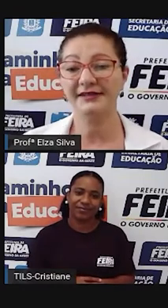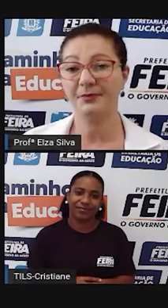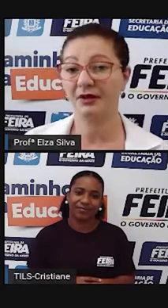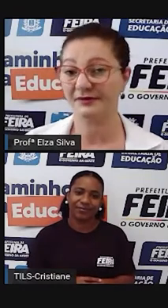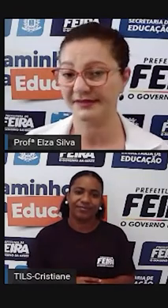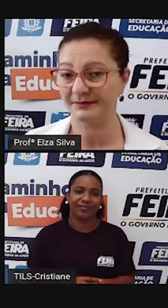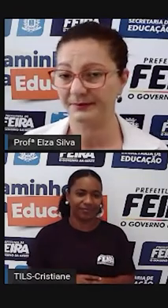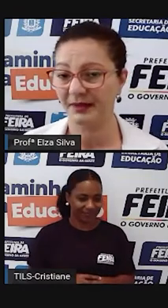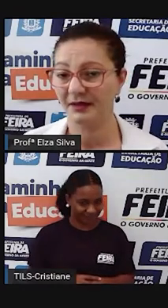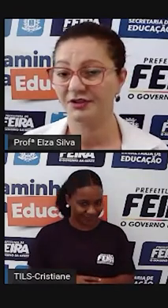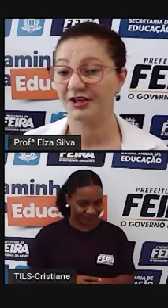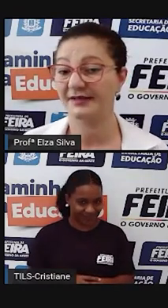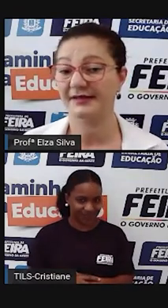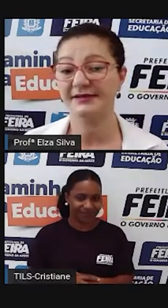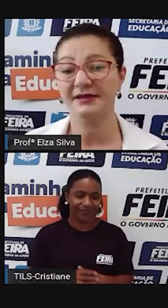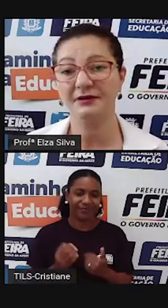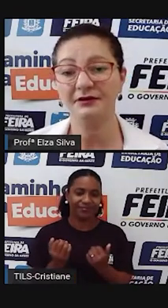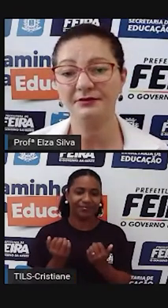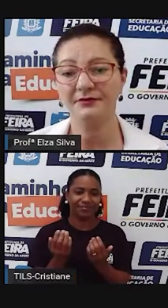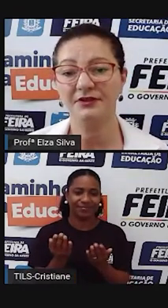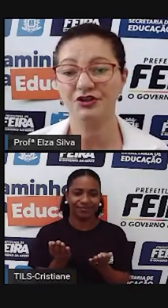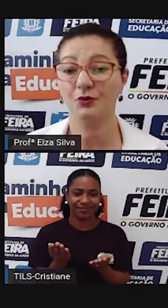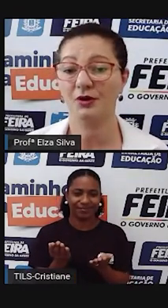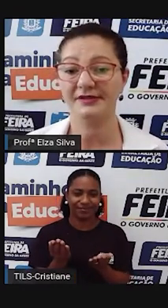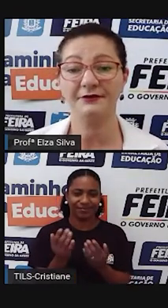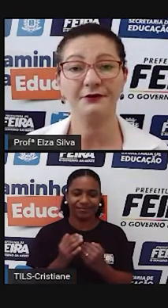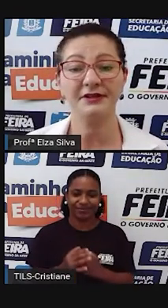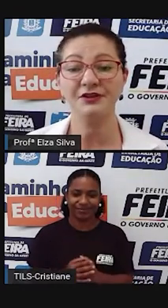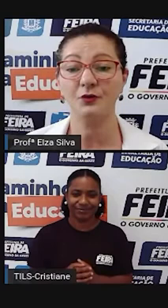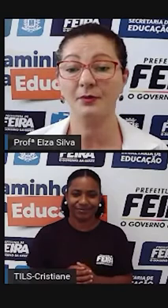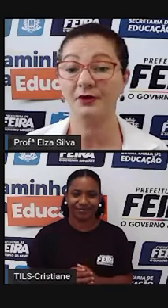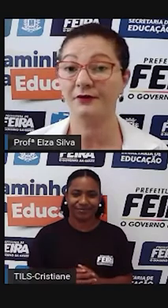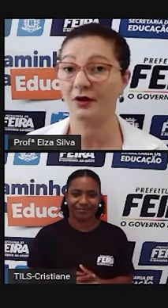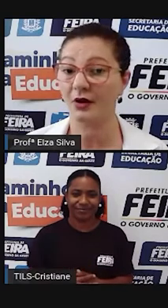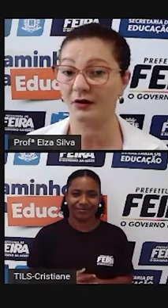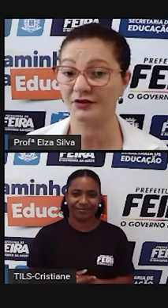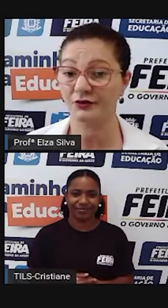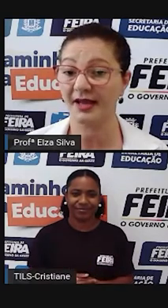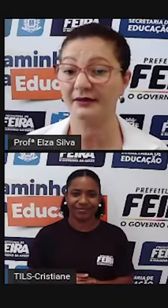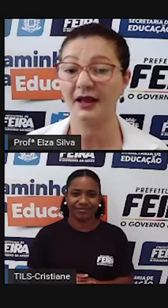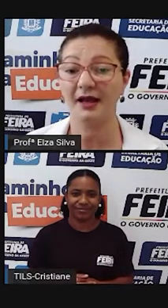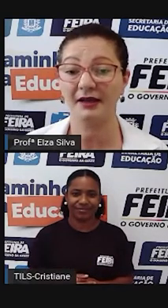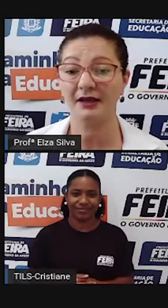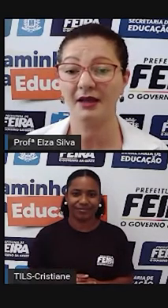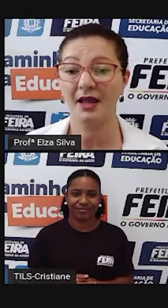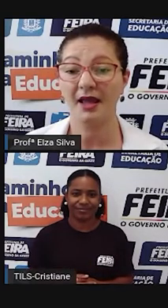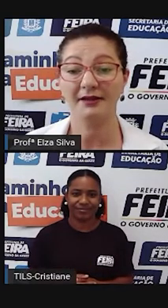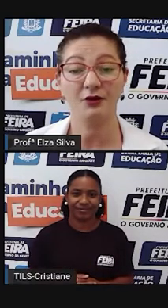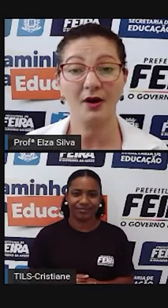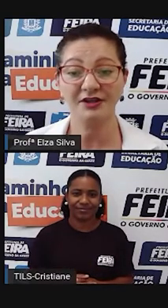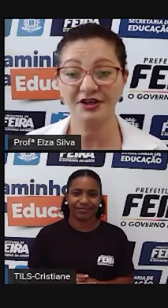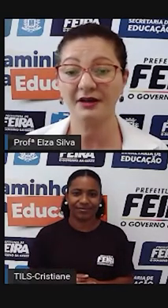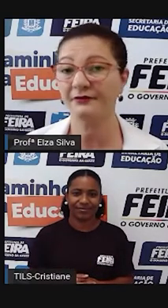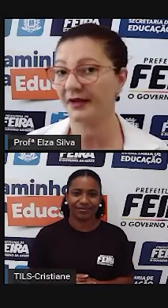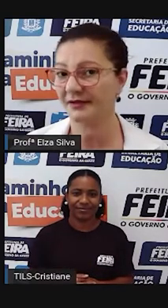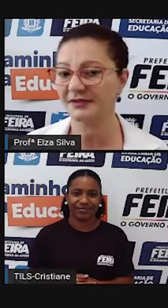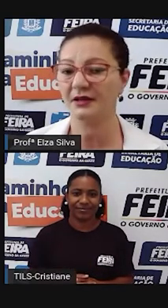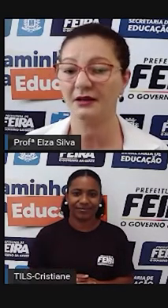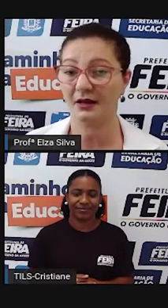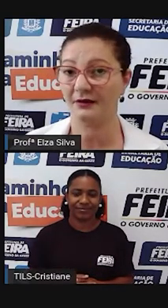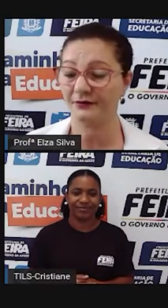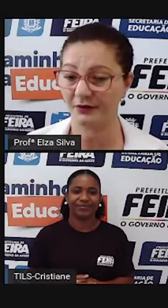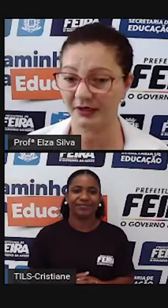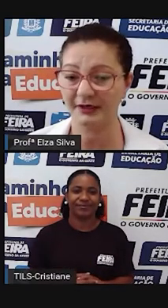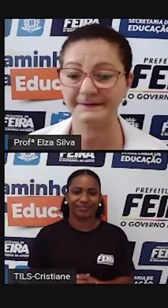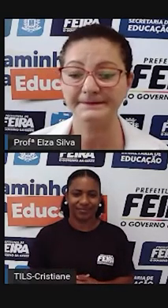She is Beyoncé. She is a singer. She was the first woman of color to headline at Coachella Fest